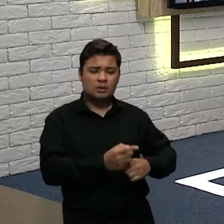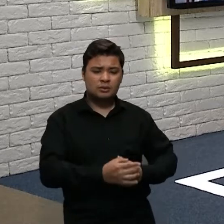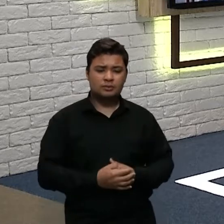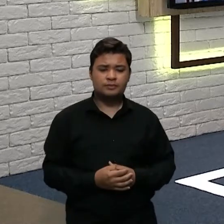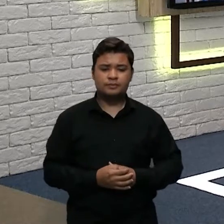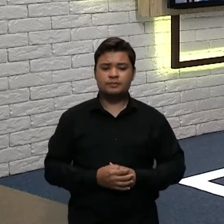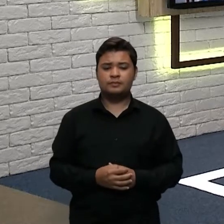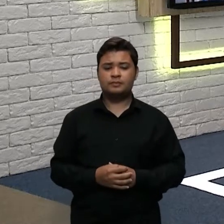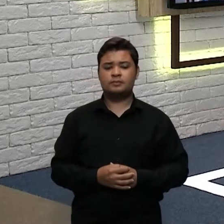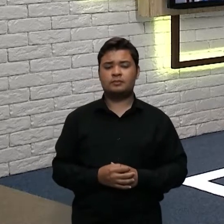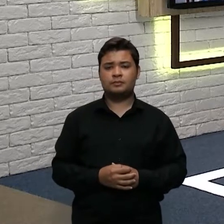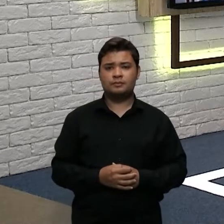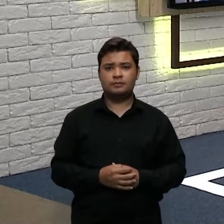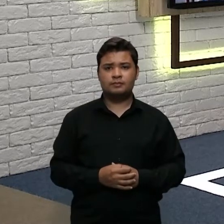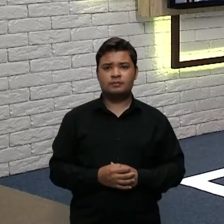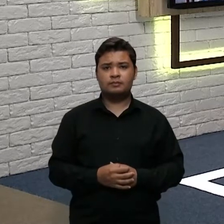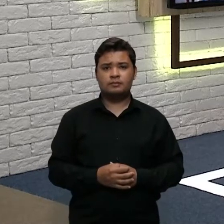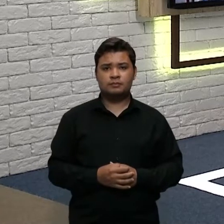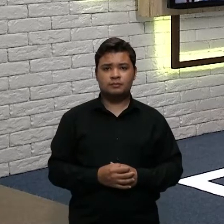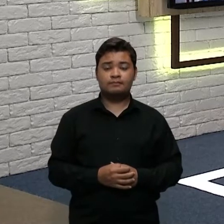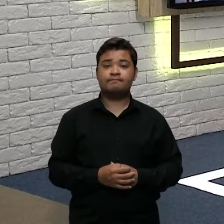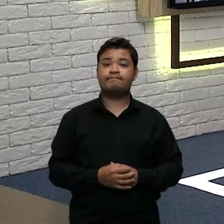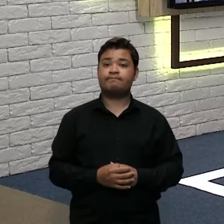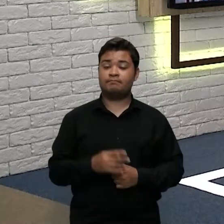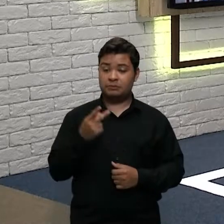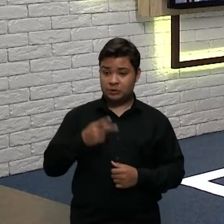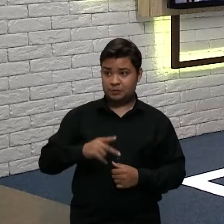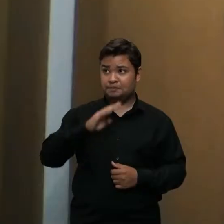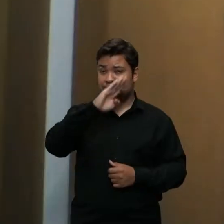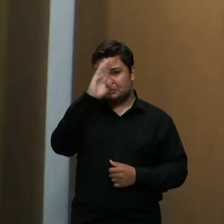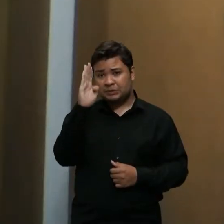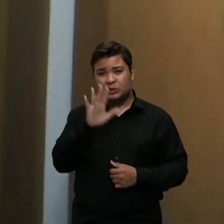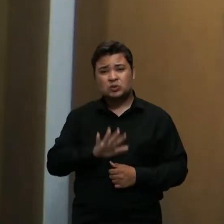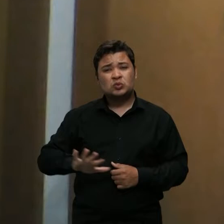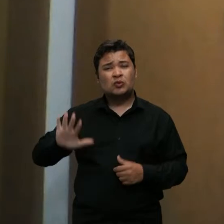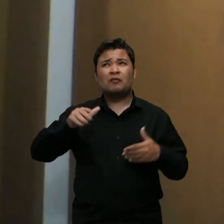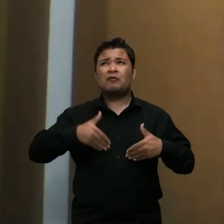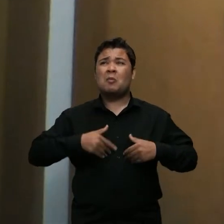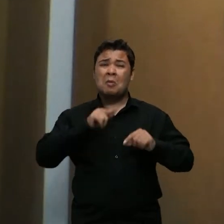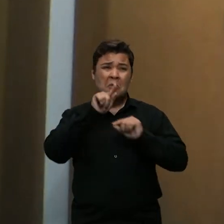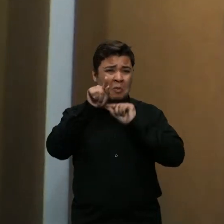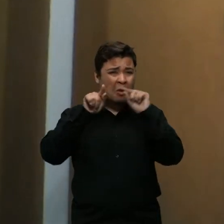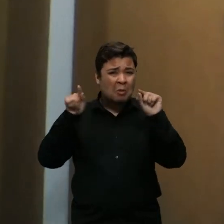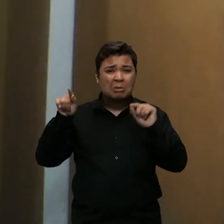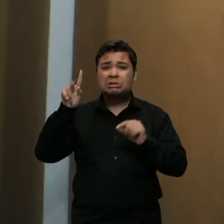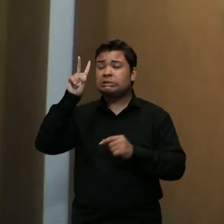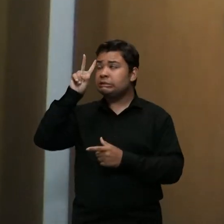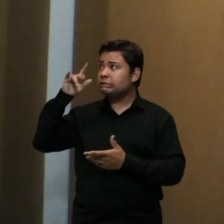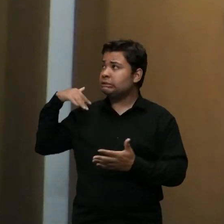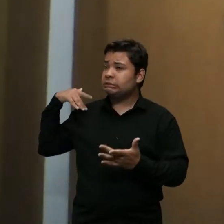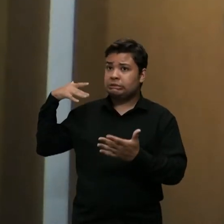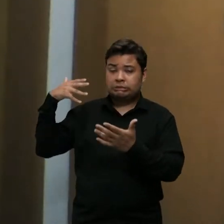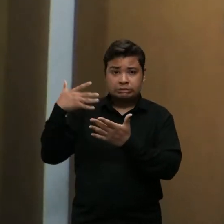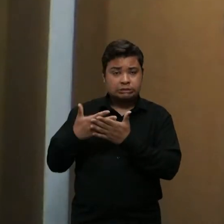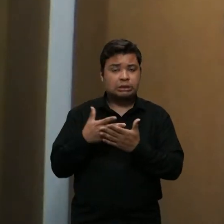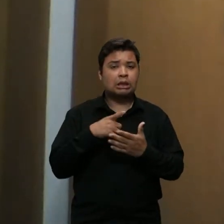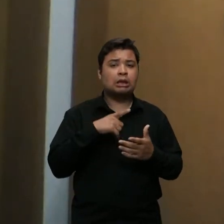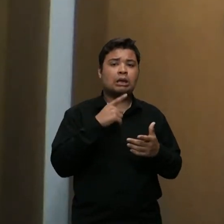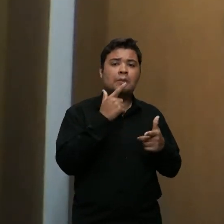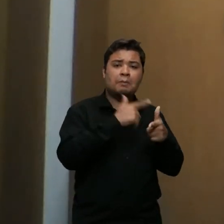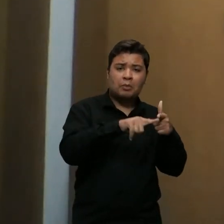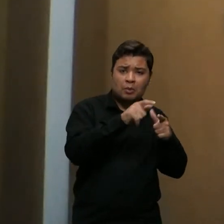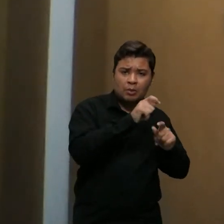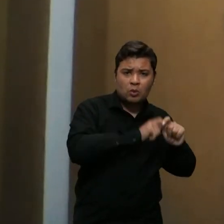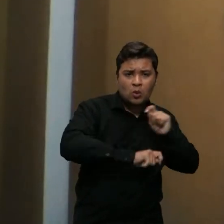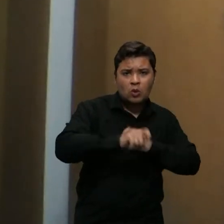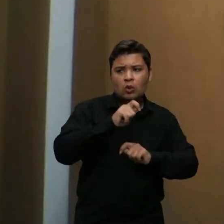Olha, isso aí, a fome no Brasil é um problema histórico, né? É uma combinação das crises econômicas,